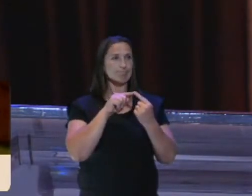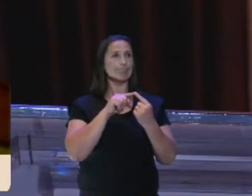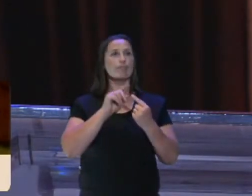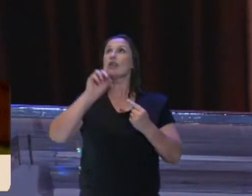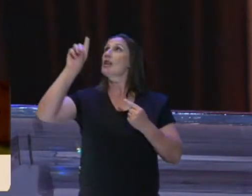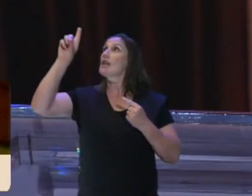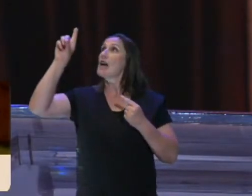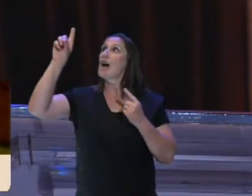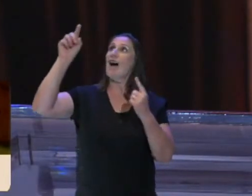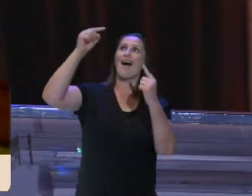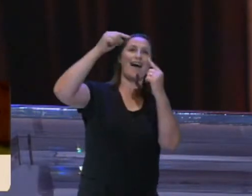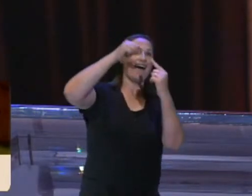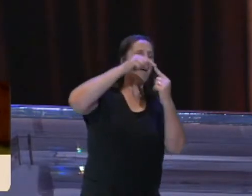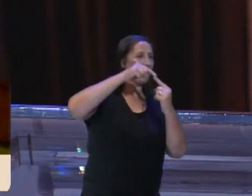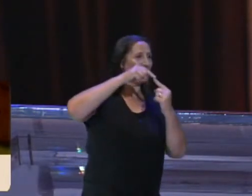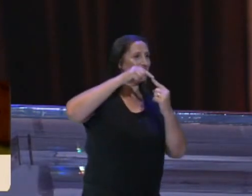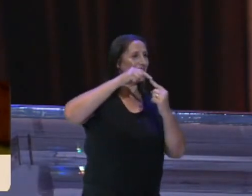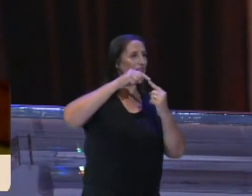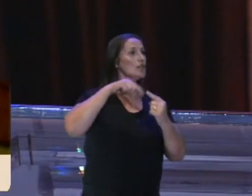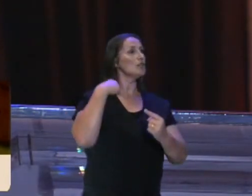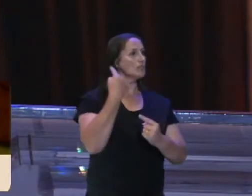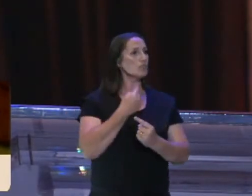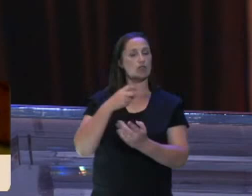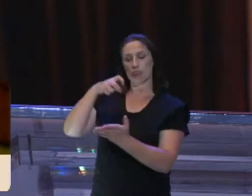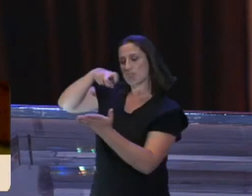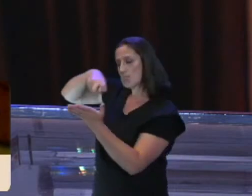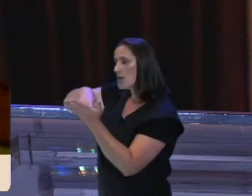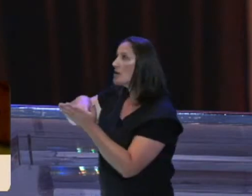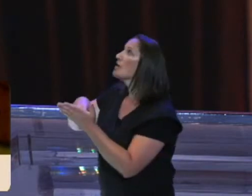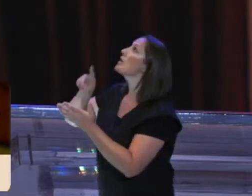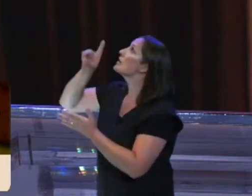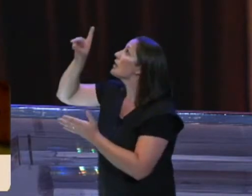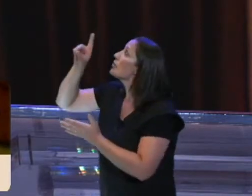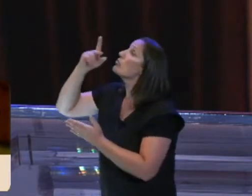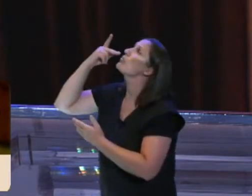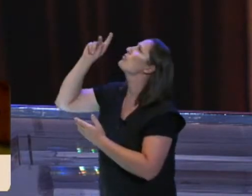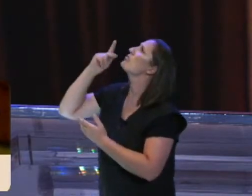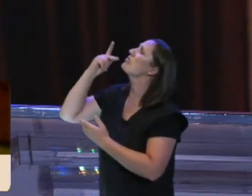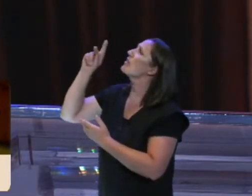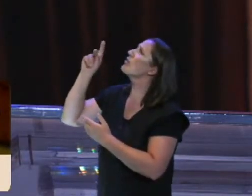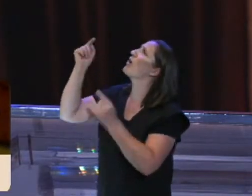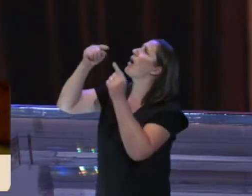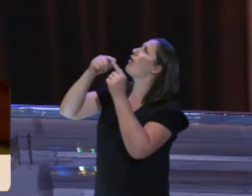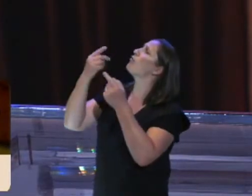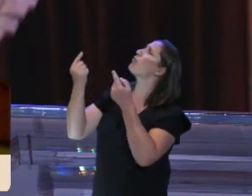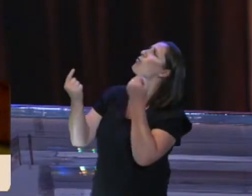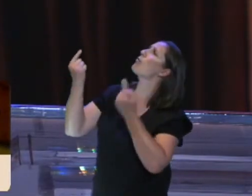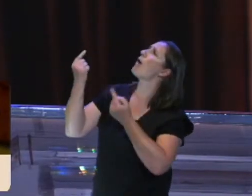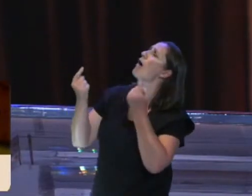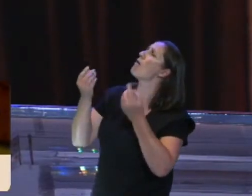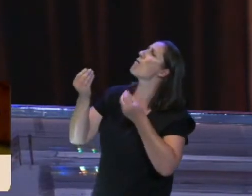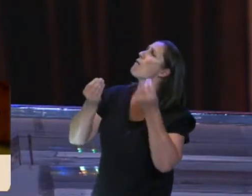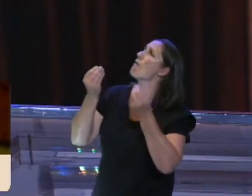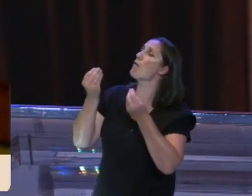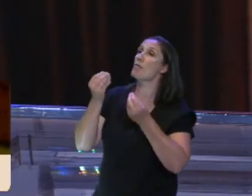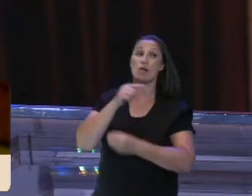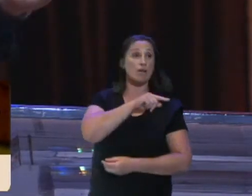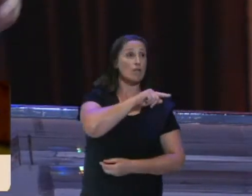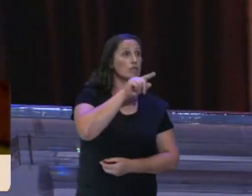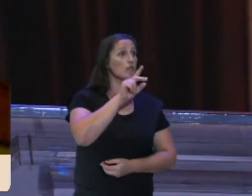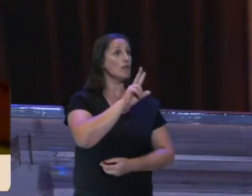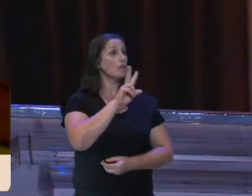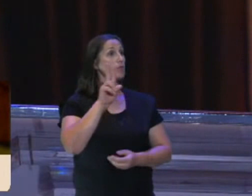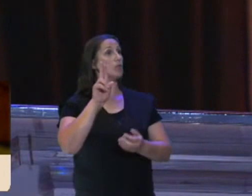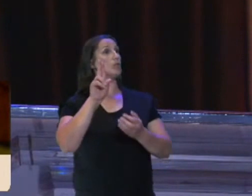Deus. A gente dobra os joelhos e diz: Senhor, quais são os teus alvos? E Ele vai dizer: faz isso. E você se levanta em nome de Jesus e vai